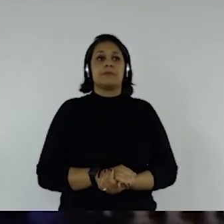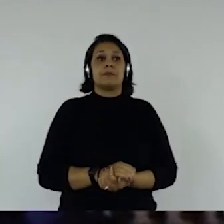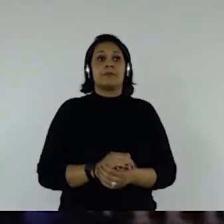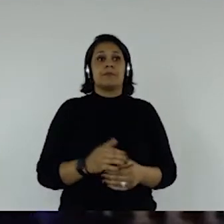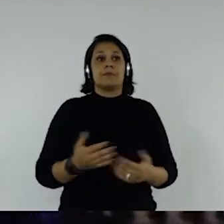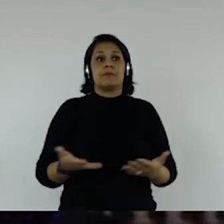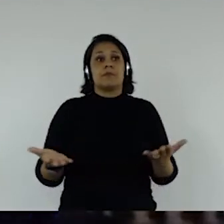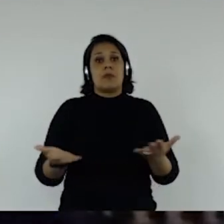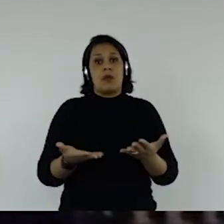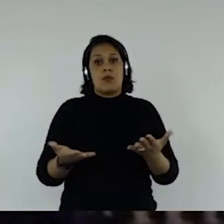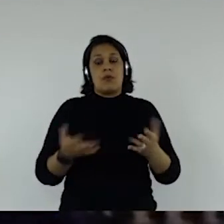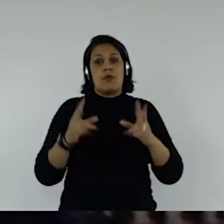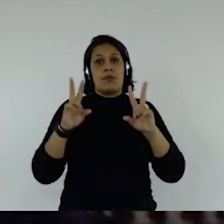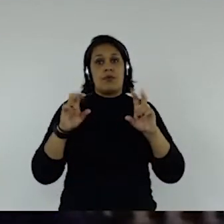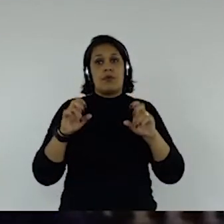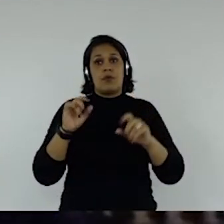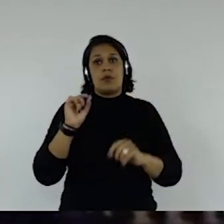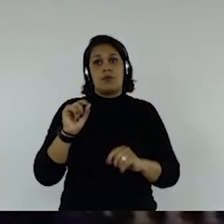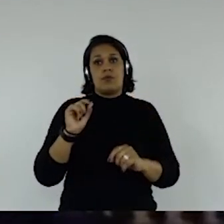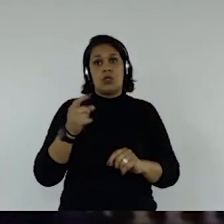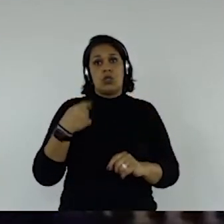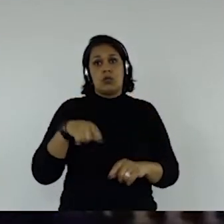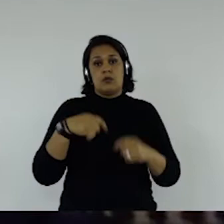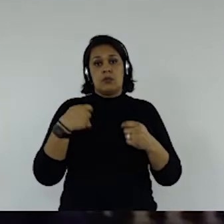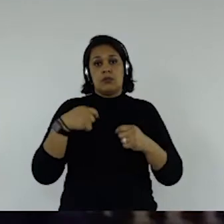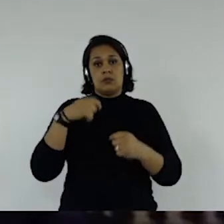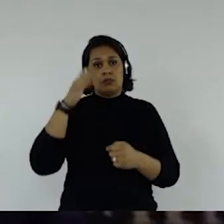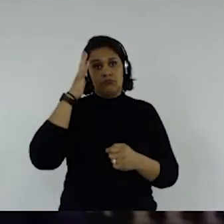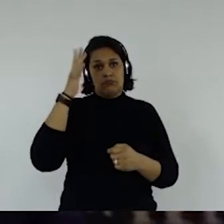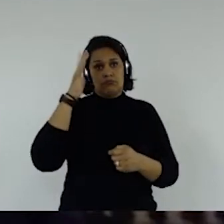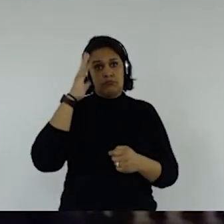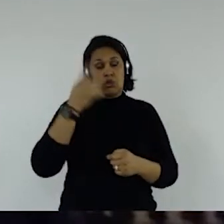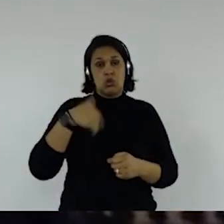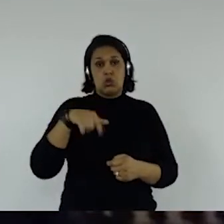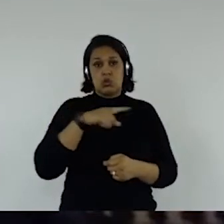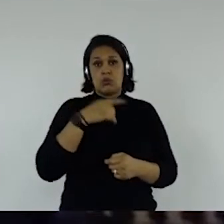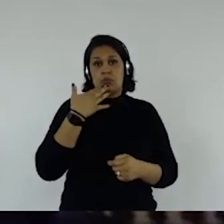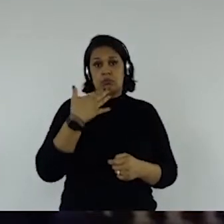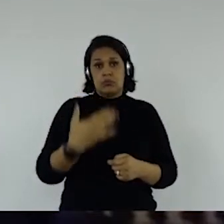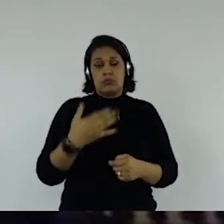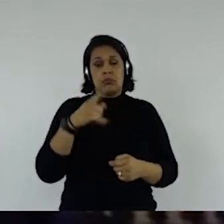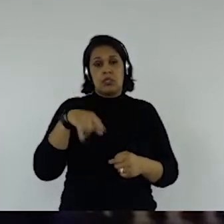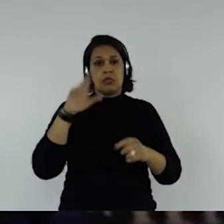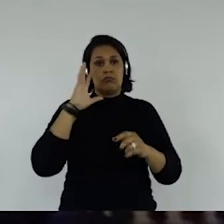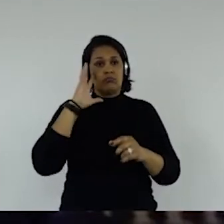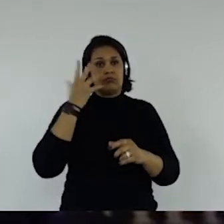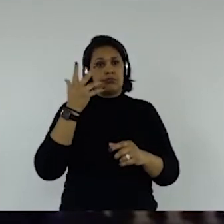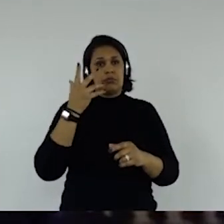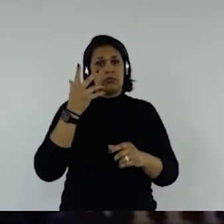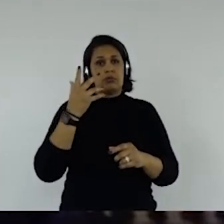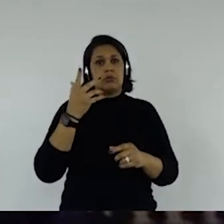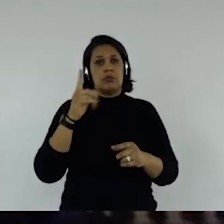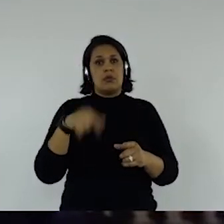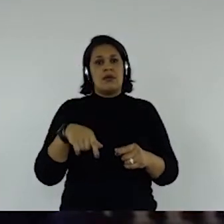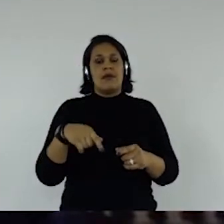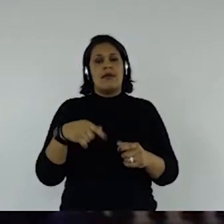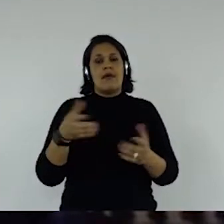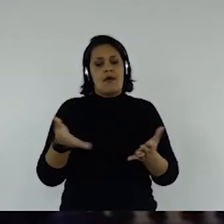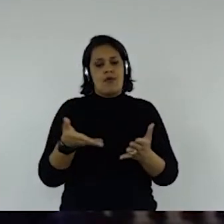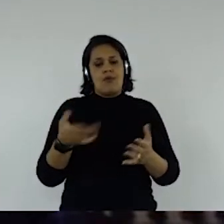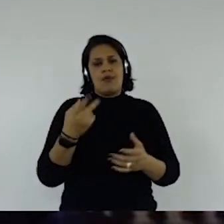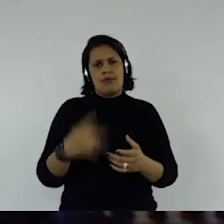que nós temos que refletir que o nosso modelo de solução de litígio é um modelo falido no